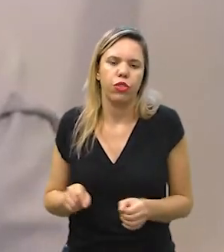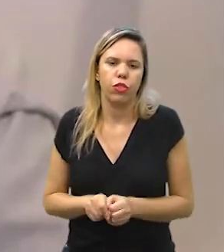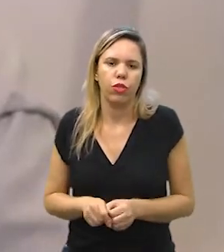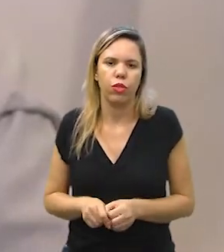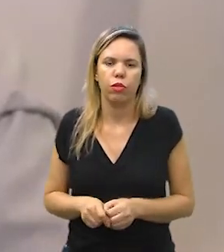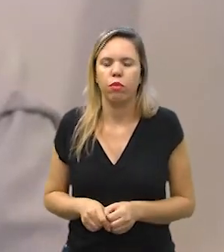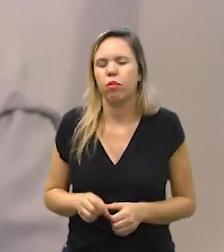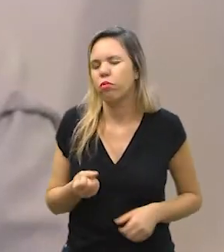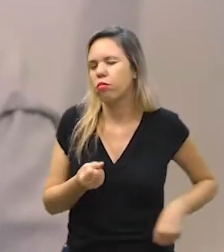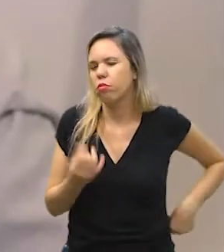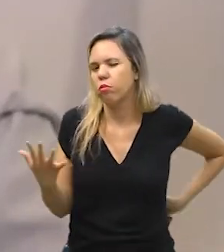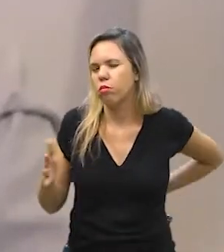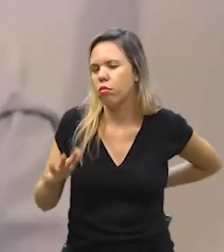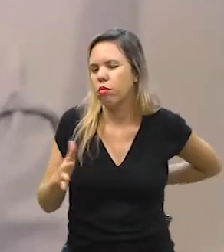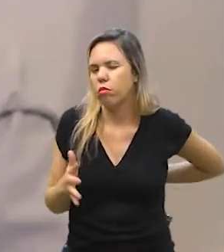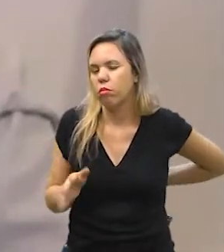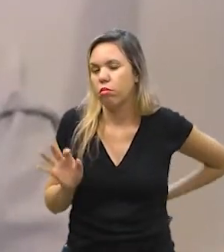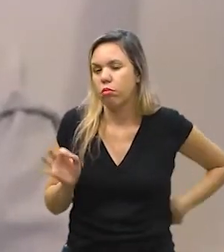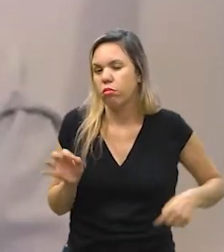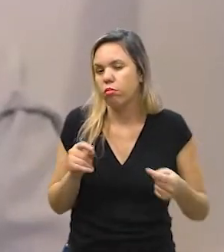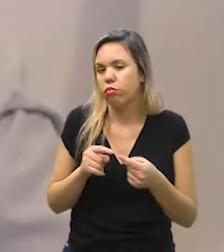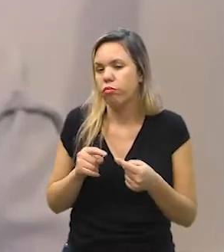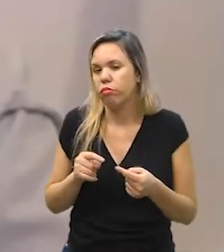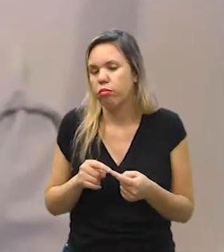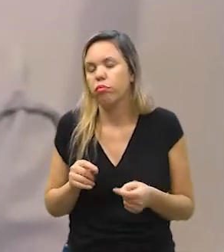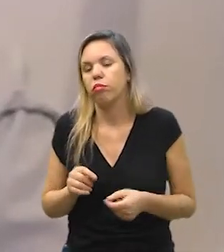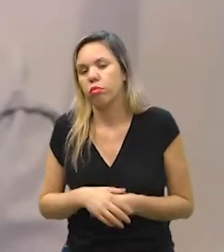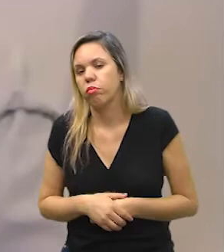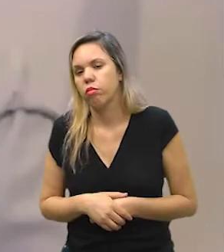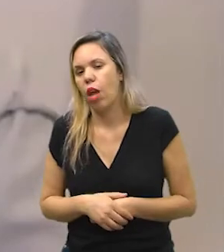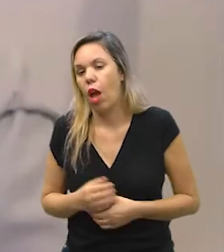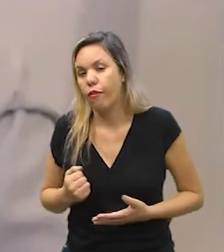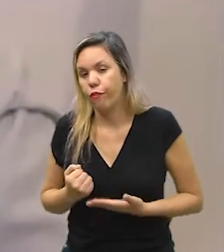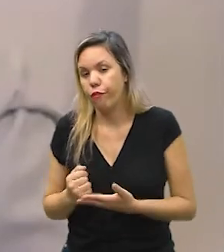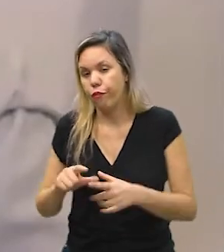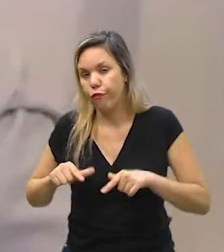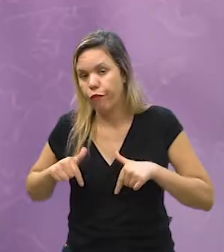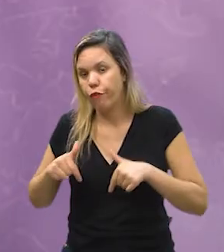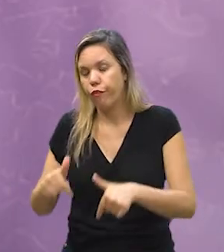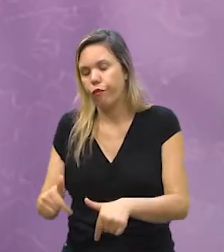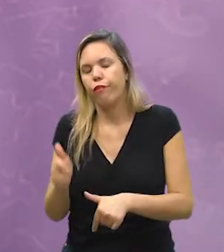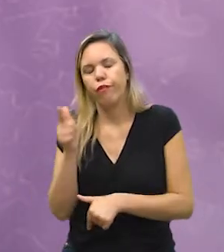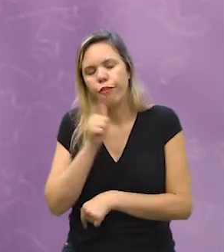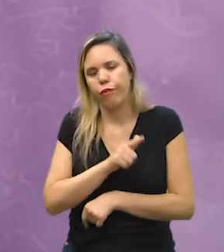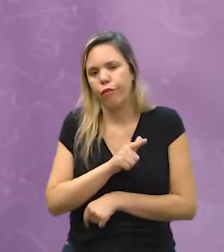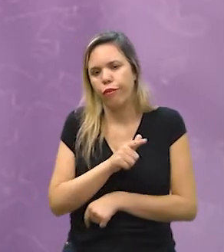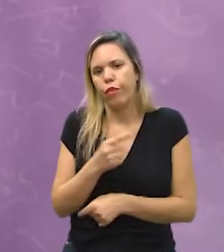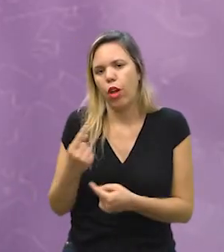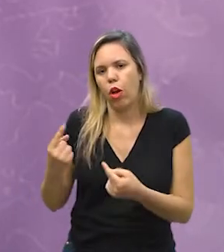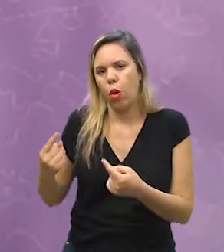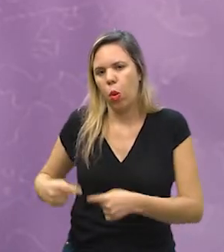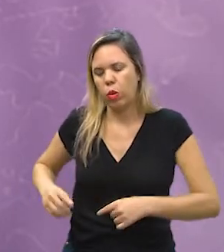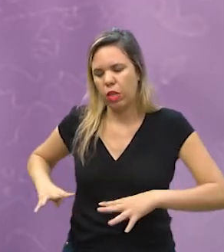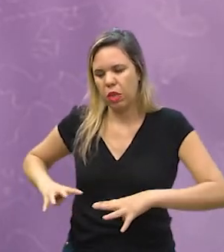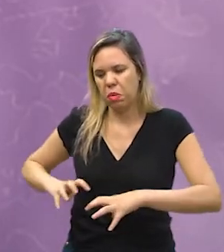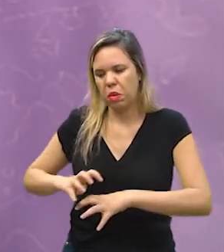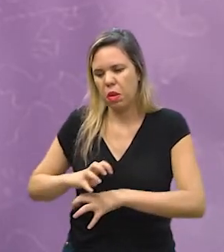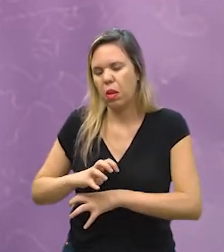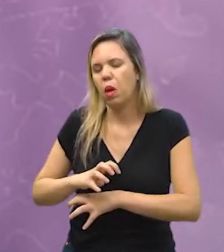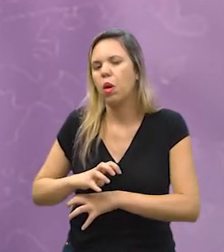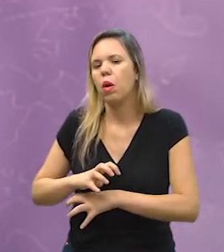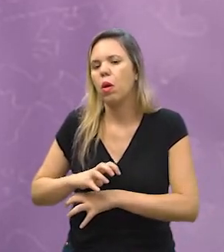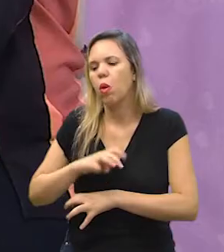embaixo uma certa quantidade que ela vai conseguir agir contra aquelas bactérias que